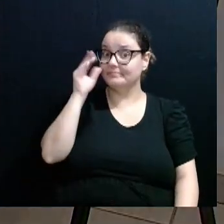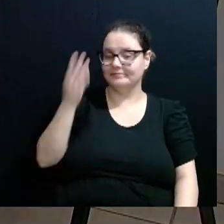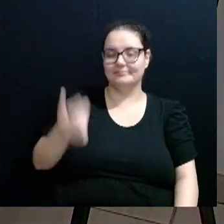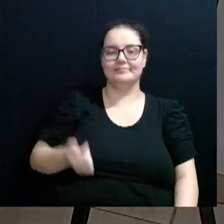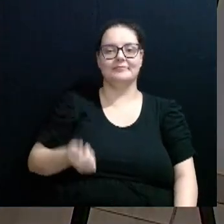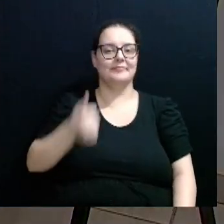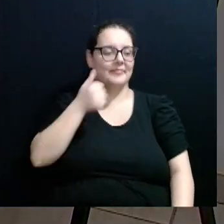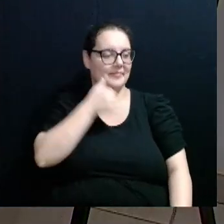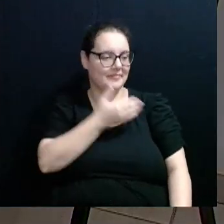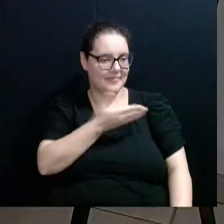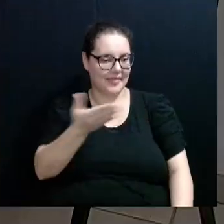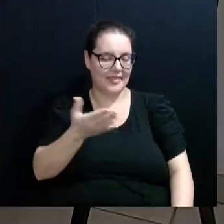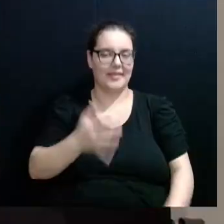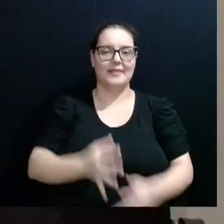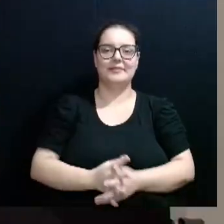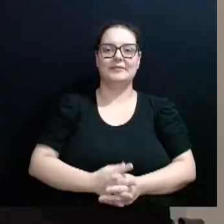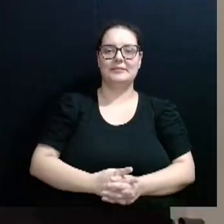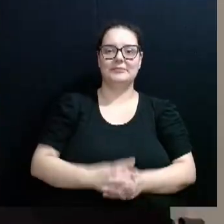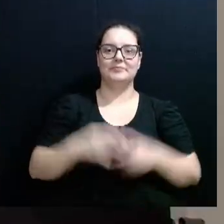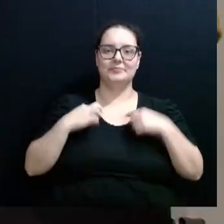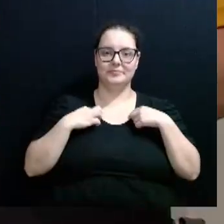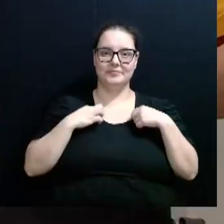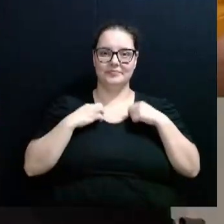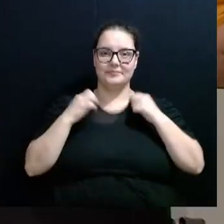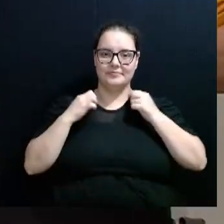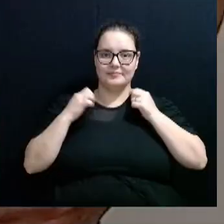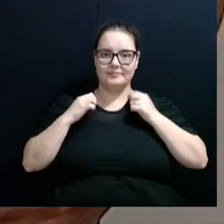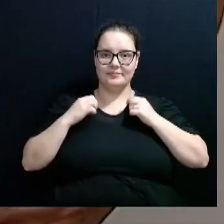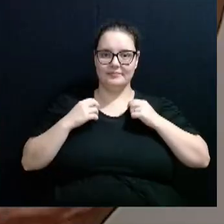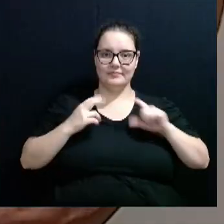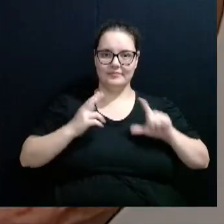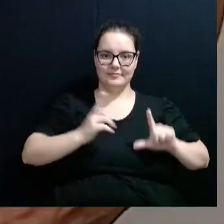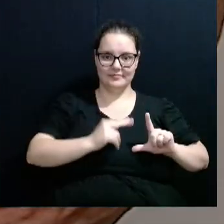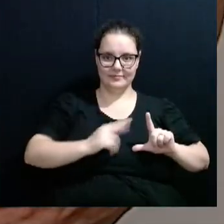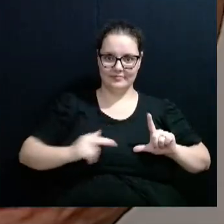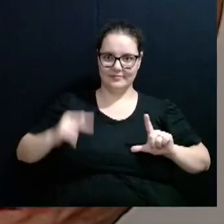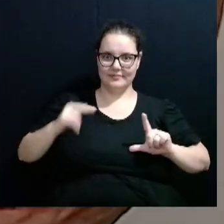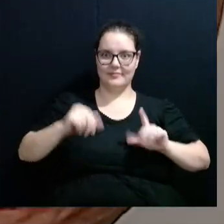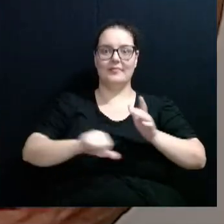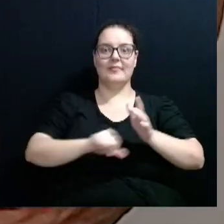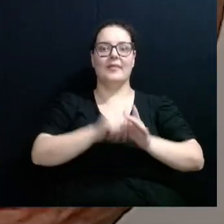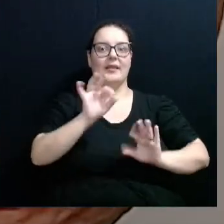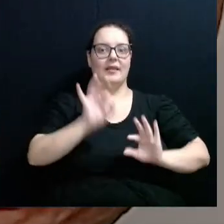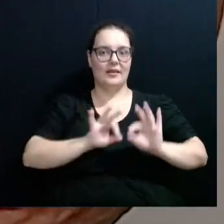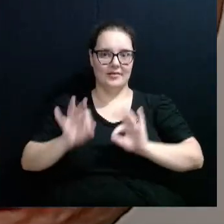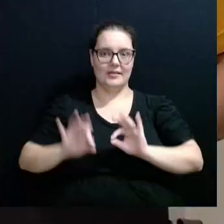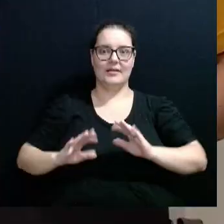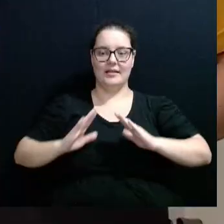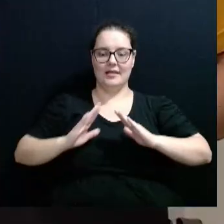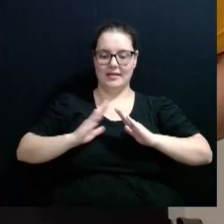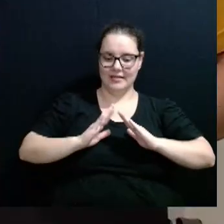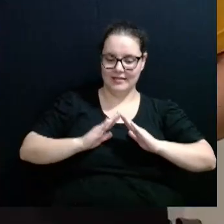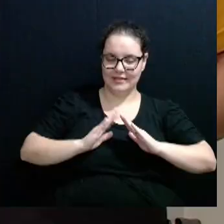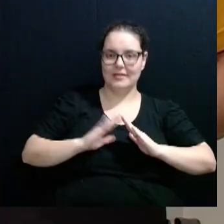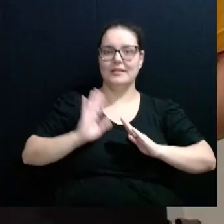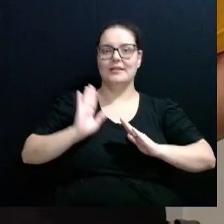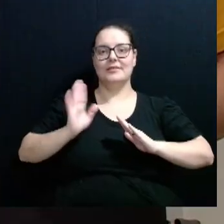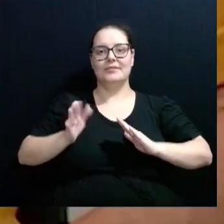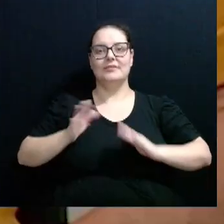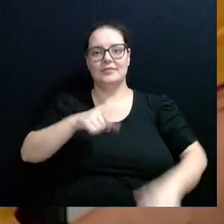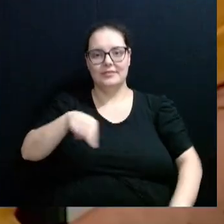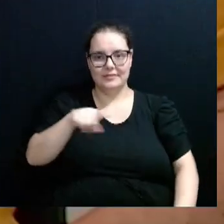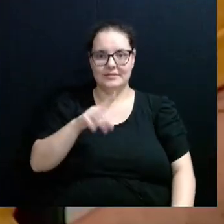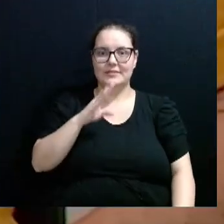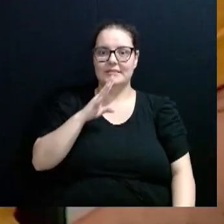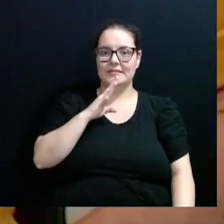estão com uma camiseta que tem um desenho, que é o primeiro projeto, é a casa que daqui a pouco vocês vão conhecer, é a